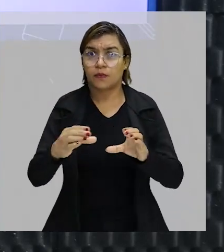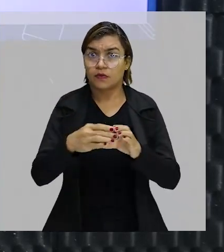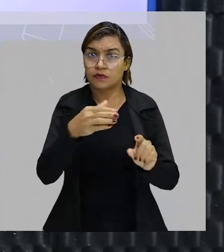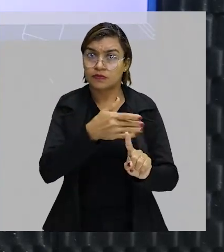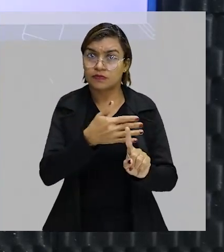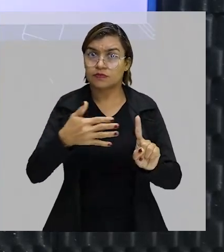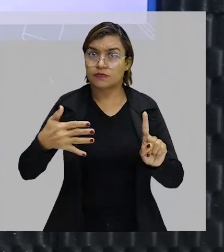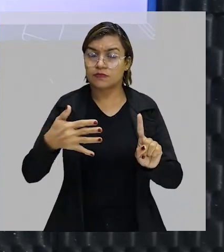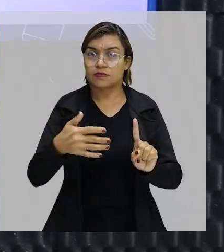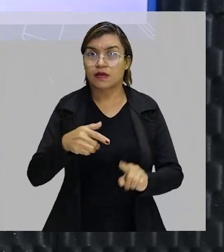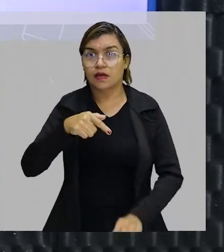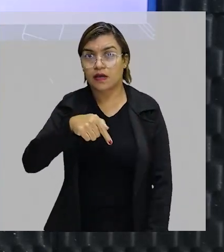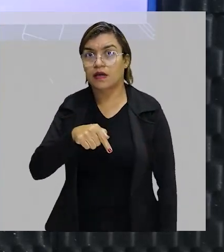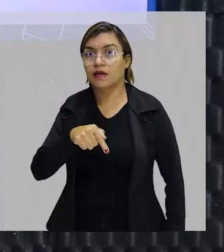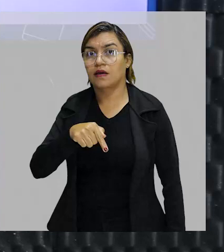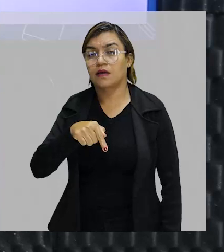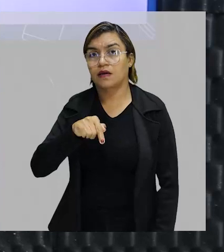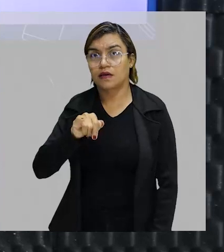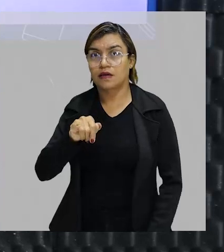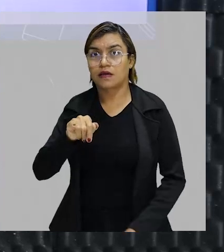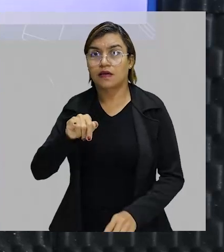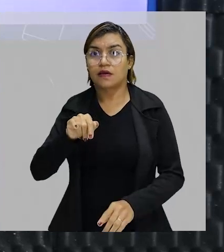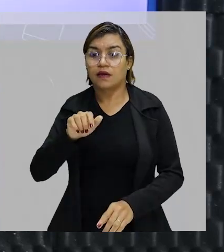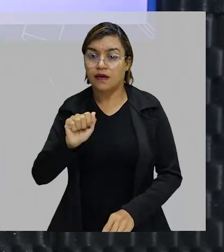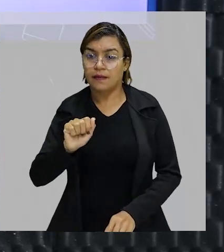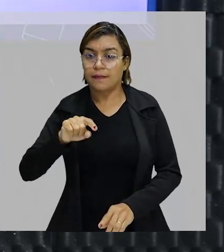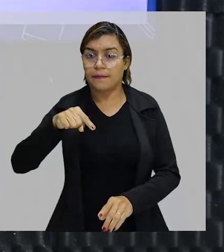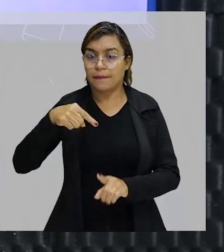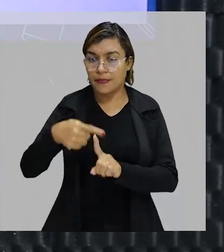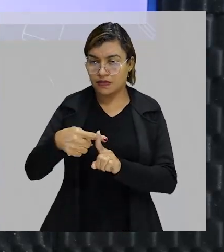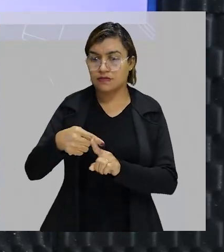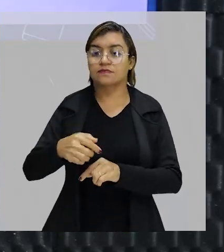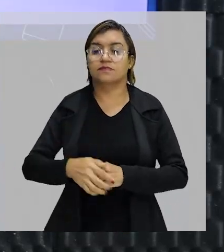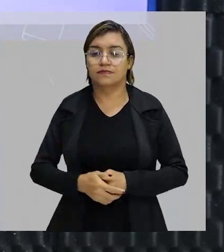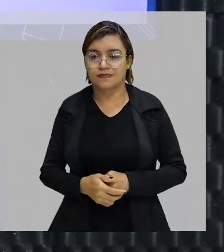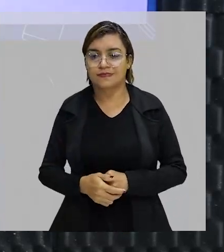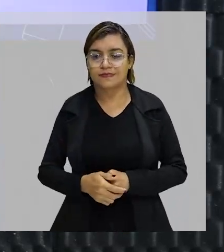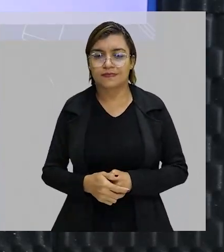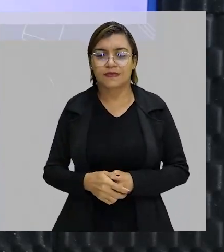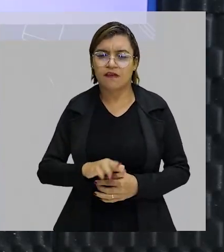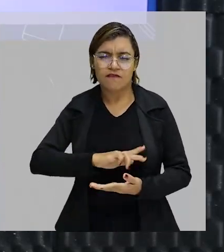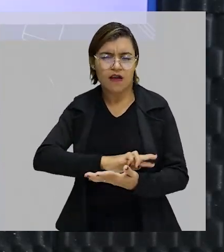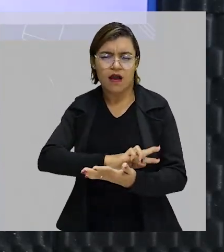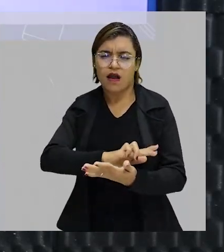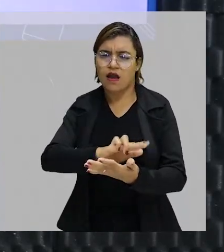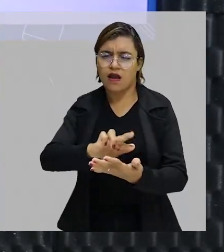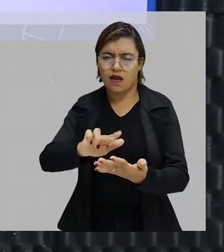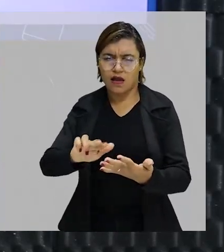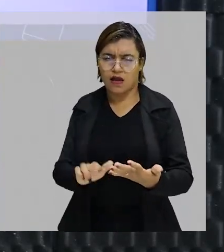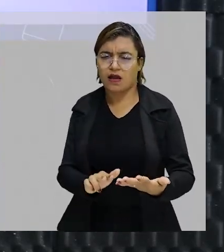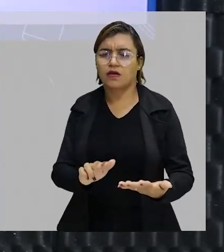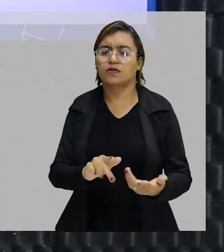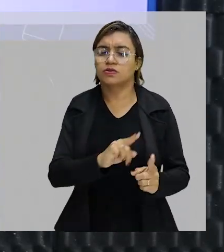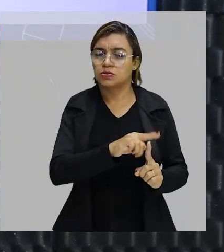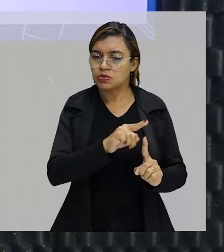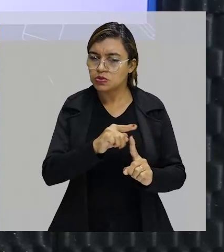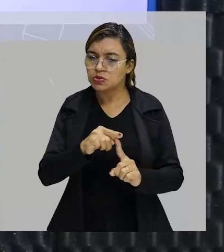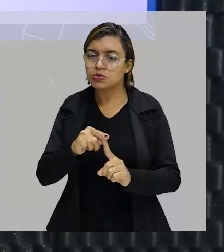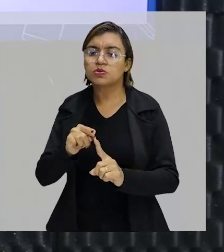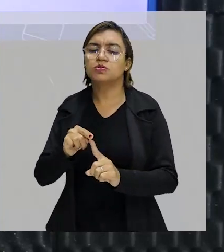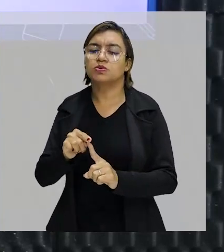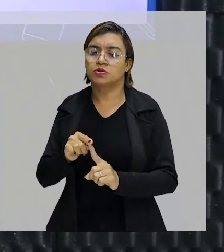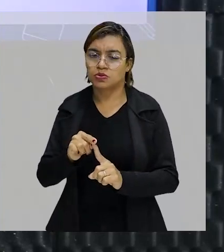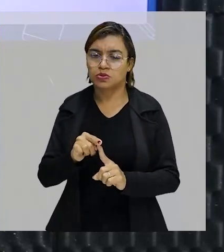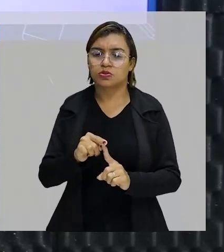LGBTQIA+. Lésbicas, gays, bissexuais, transexuais, transgêneros, né, todas essas denominações